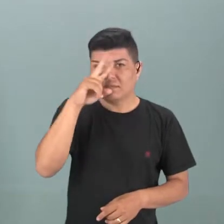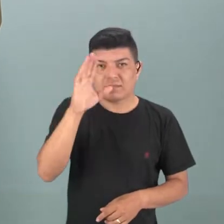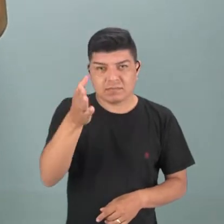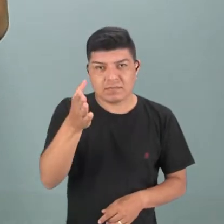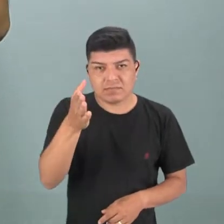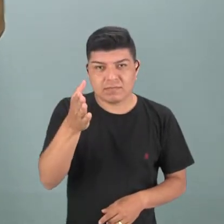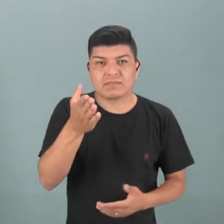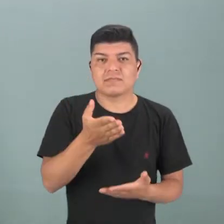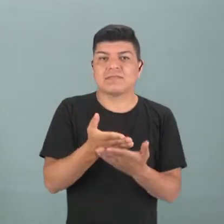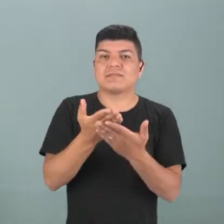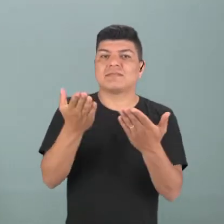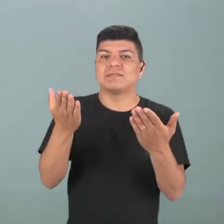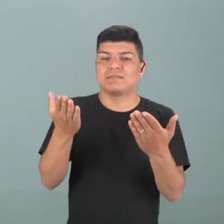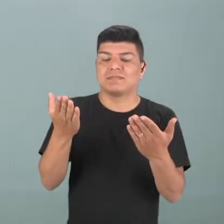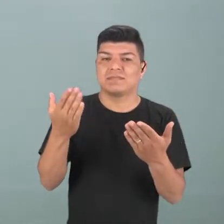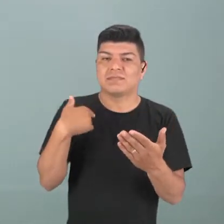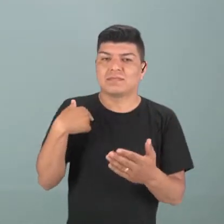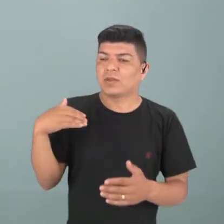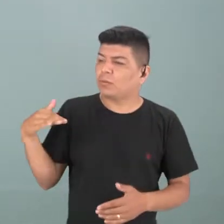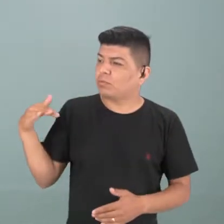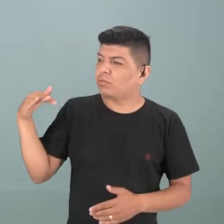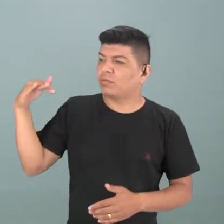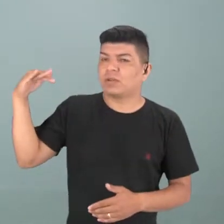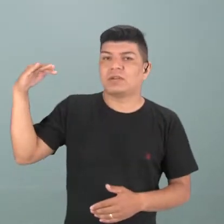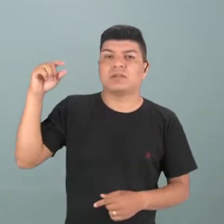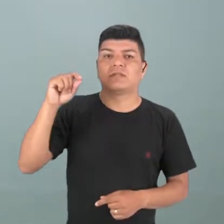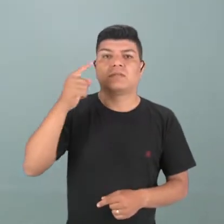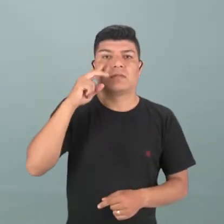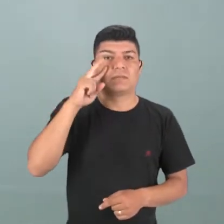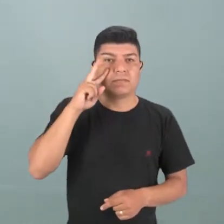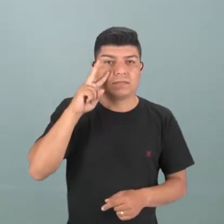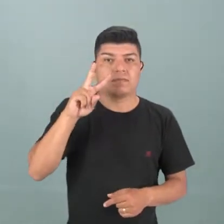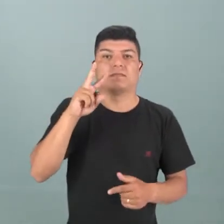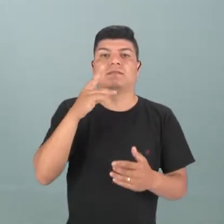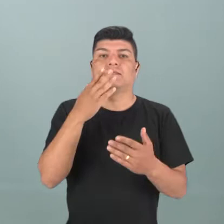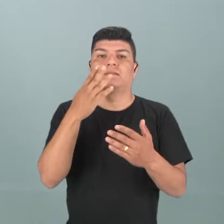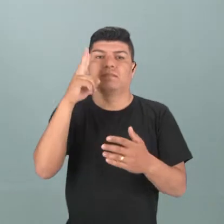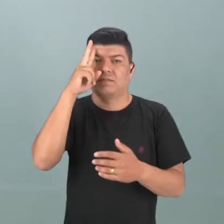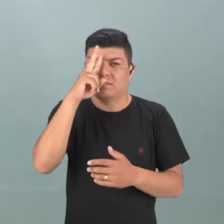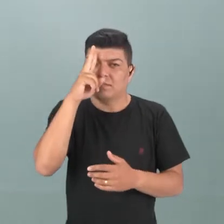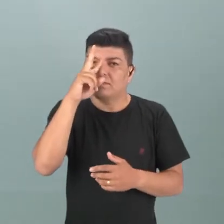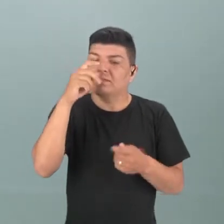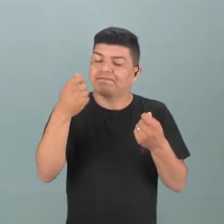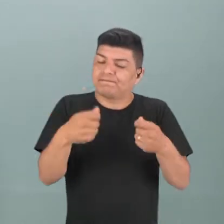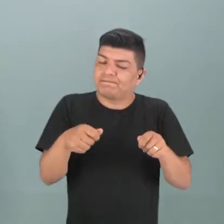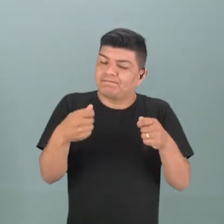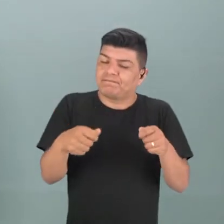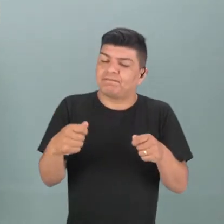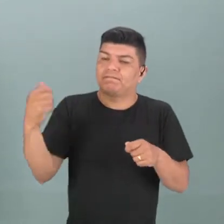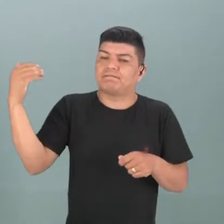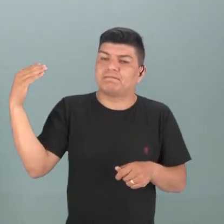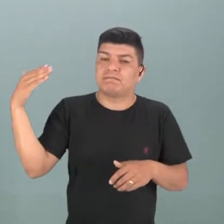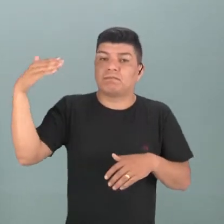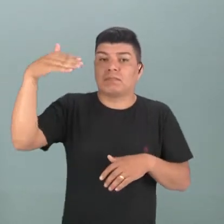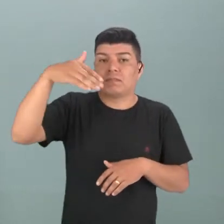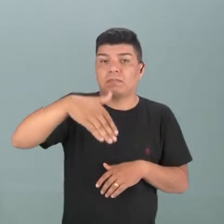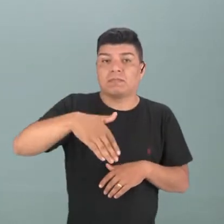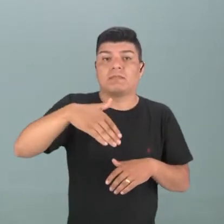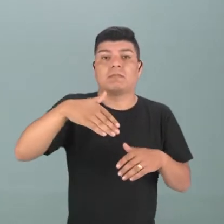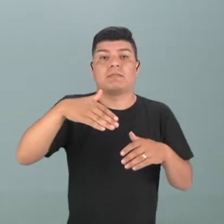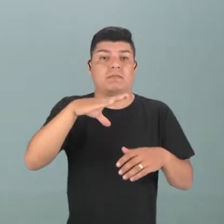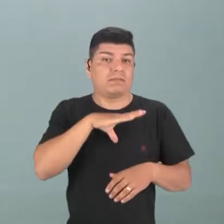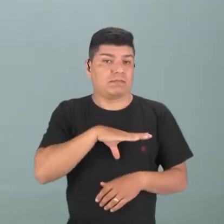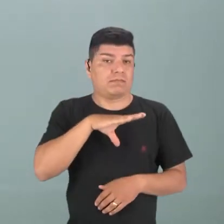né? Eu cresci, né, ouvindo essas histórias, né, que tiveram que vir para a cidade, né?